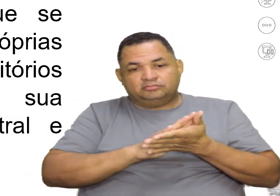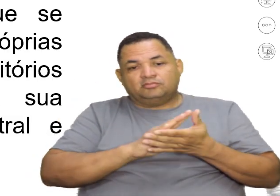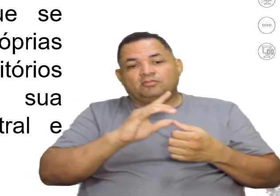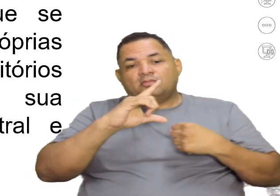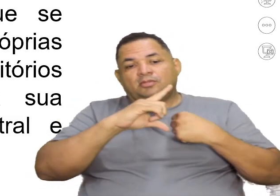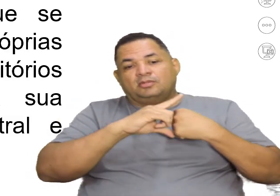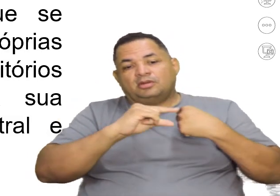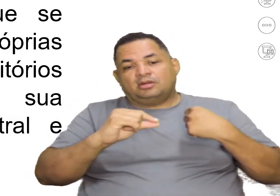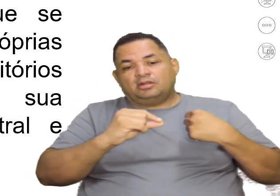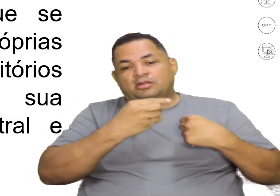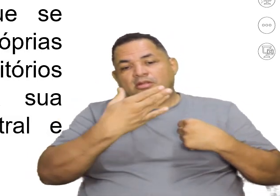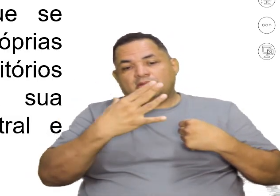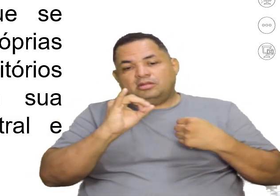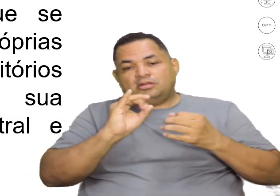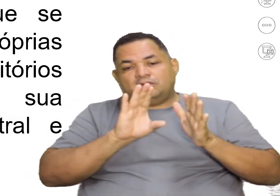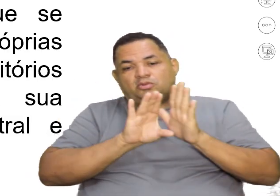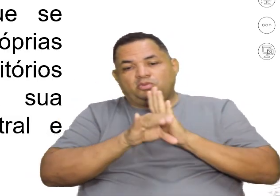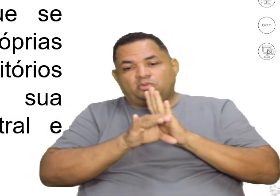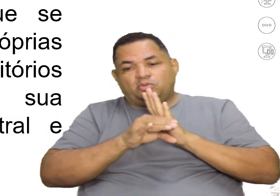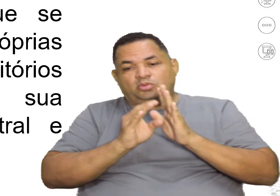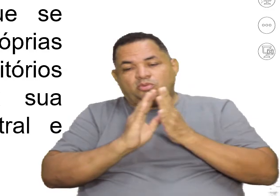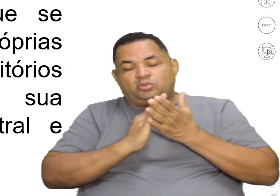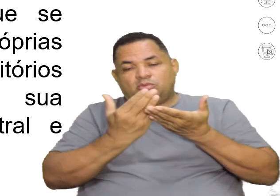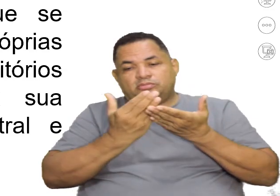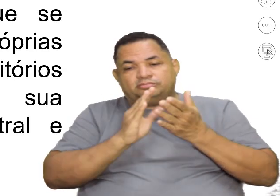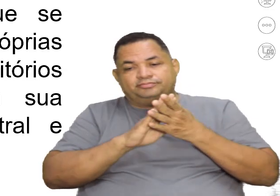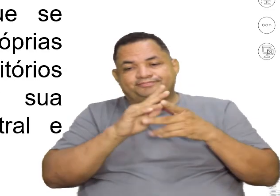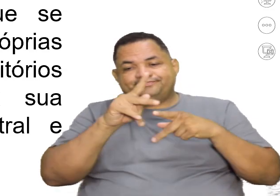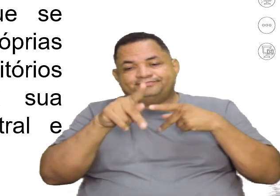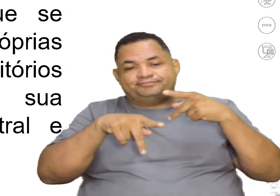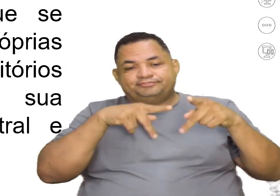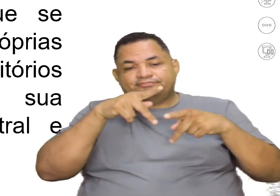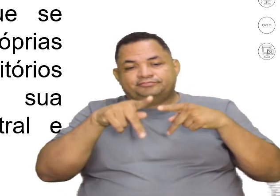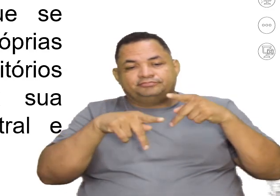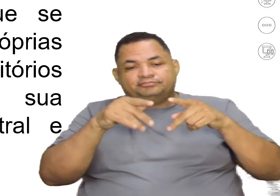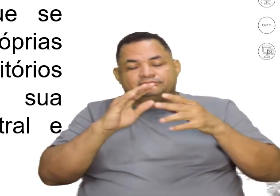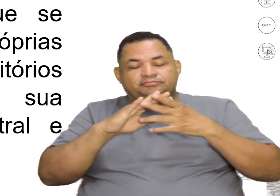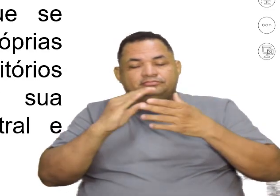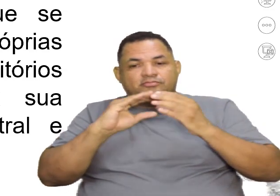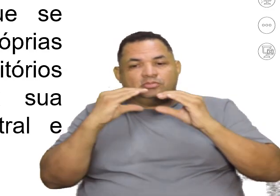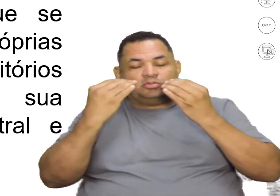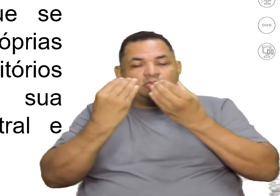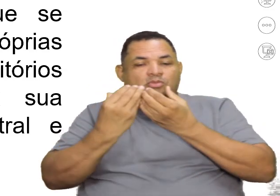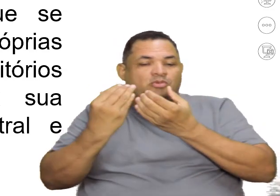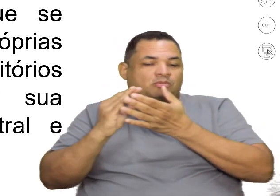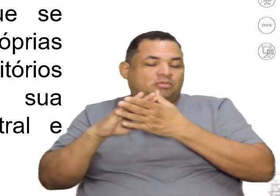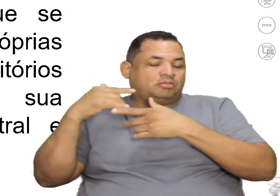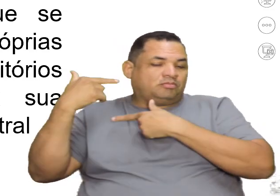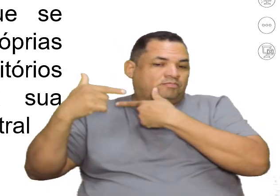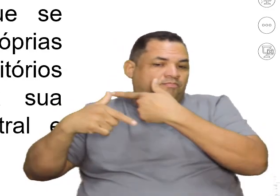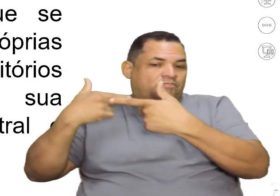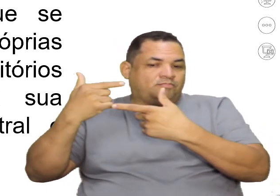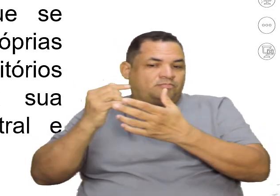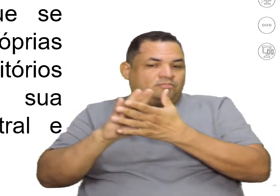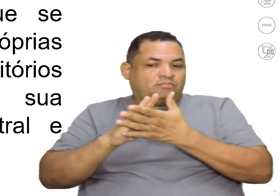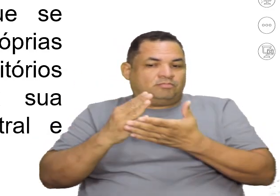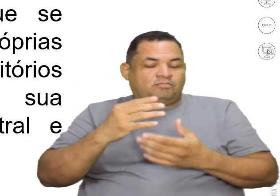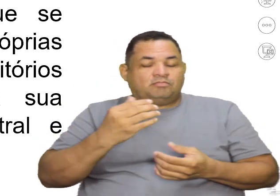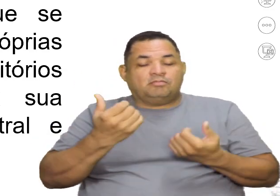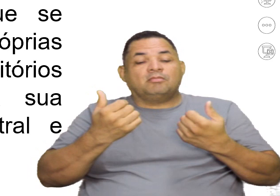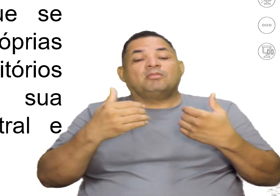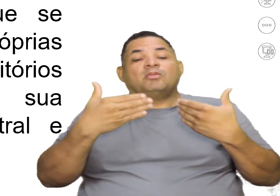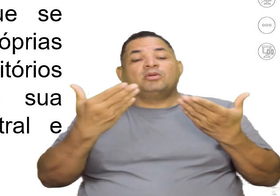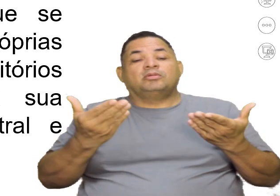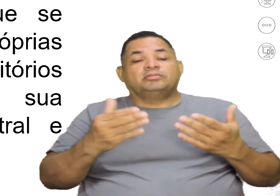30, define principalmente o conceito desses povos e comunidades tradicionais que compreende-se